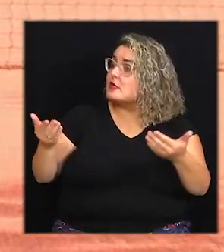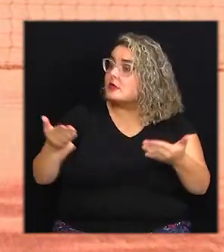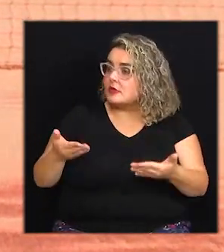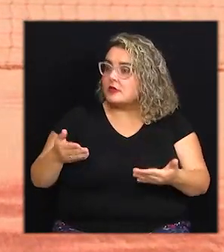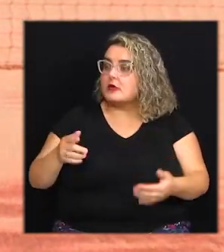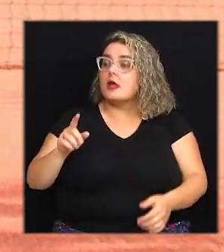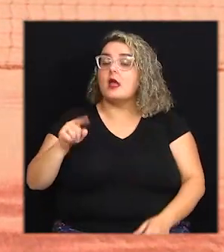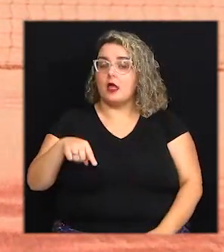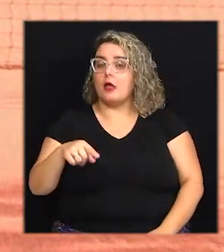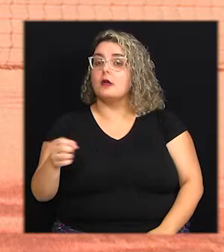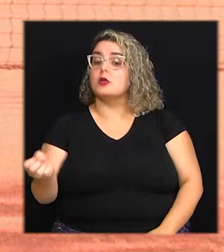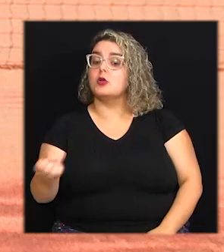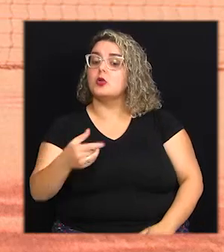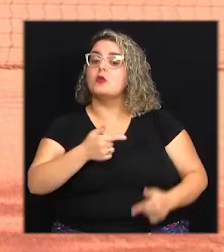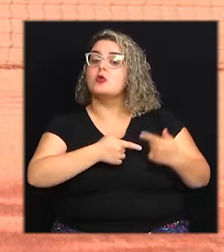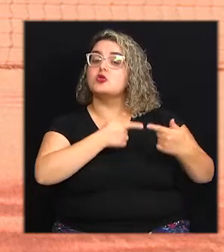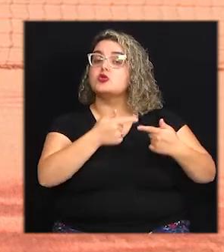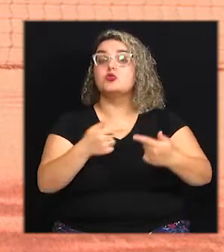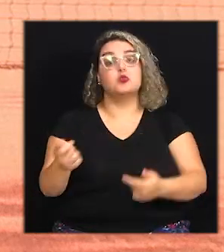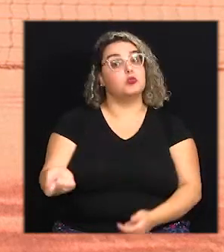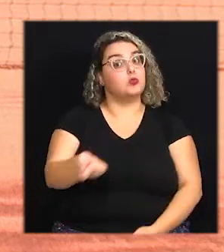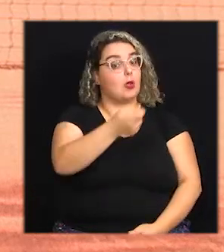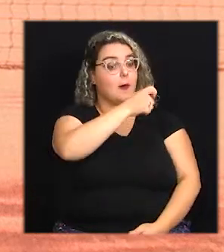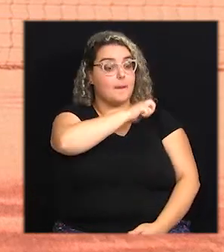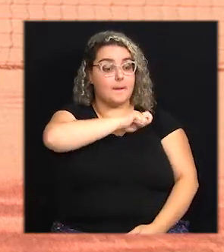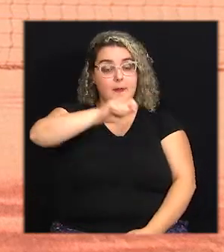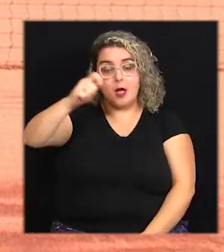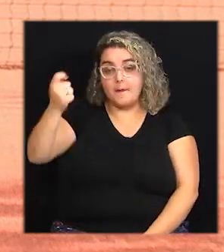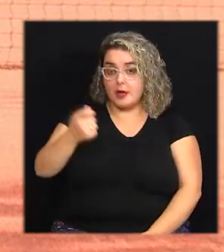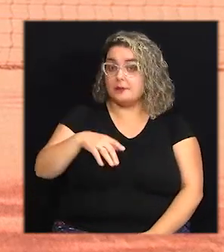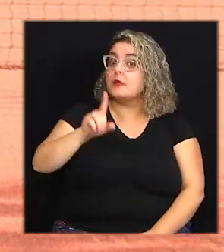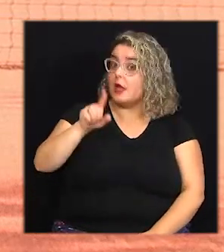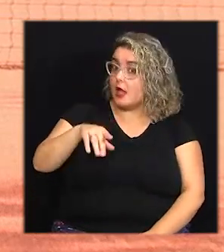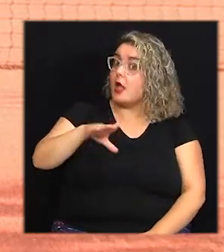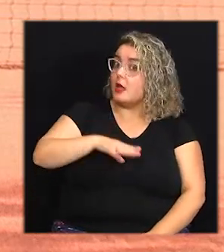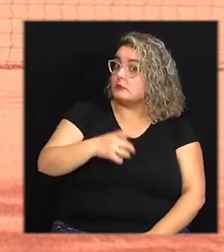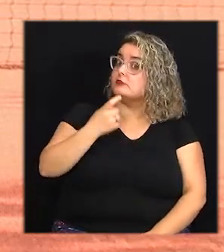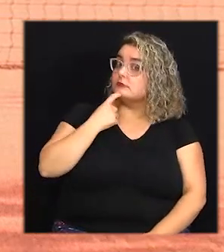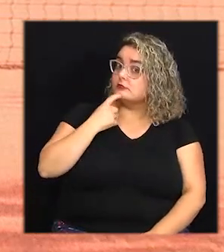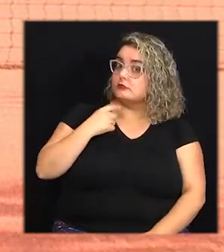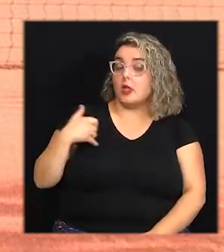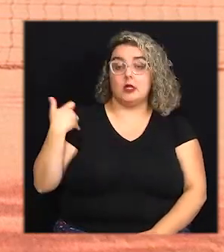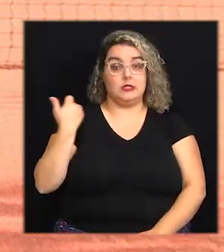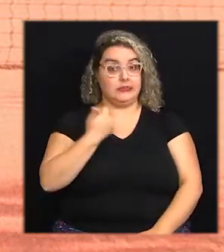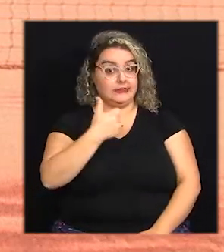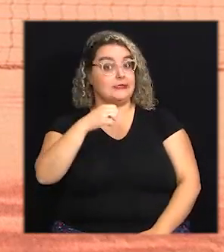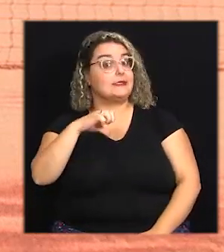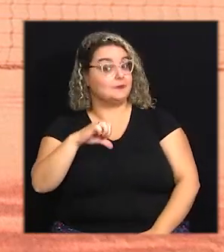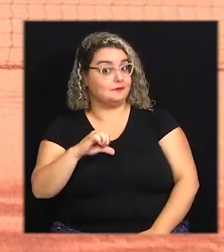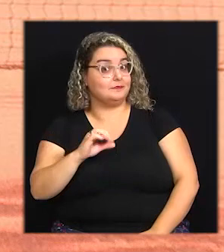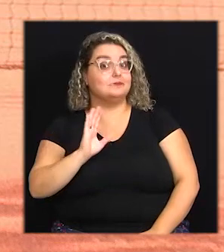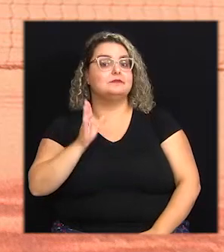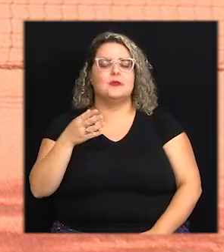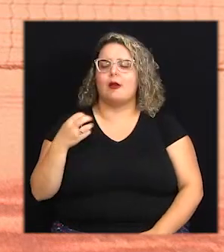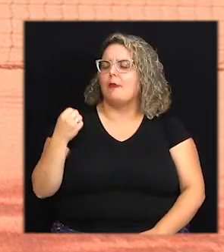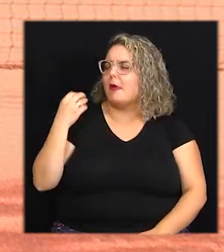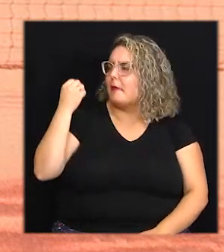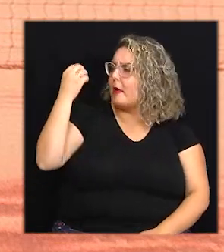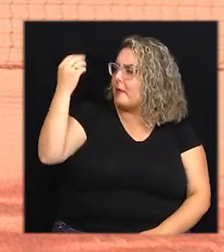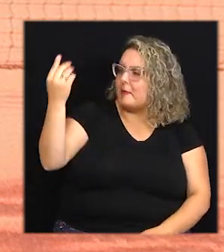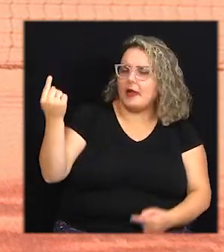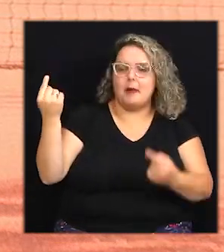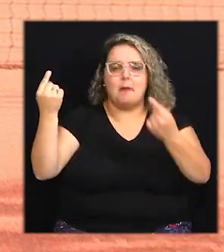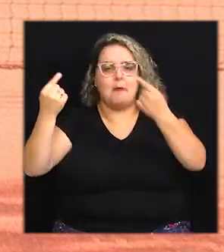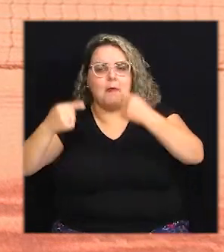da nova geração do tênis brasileiro. Ele é campineiro, tem 19 anos e já está viajando,